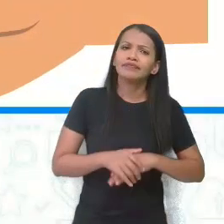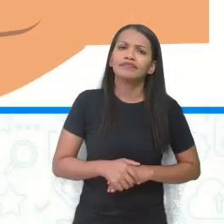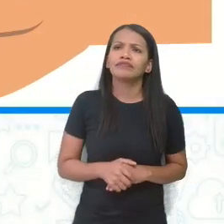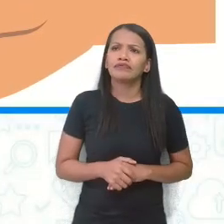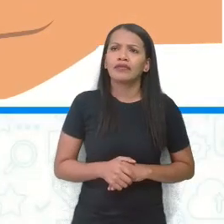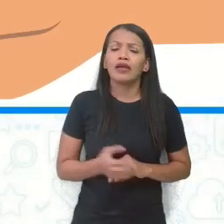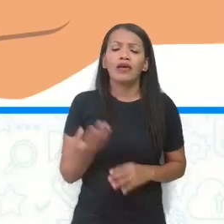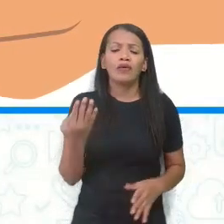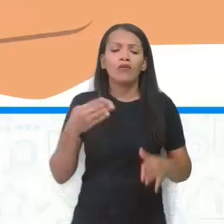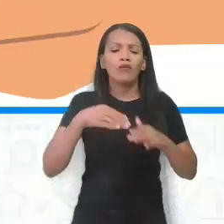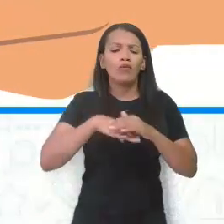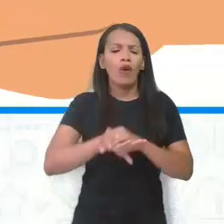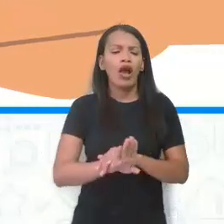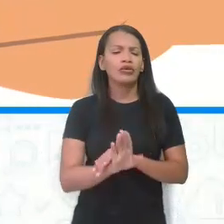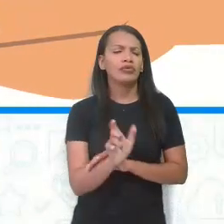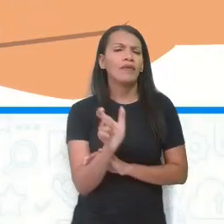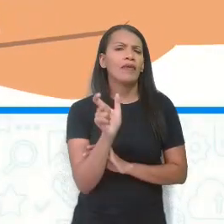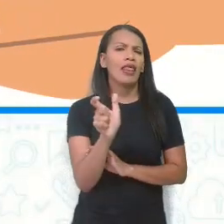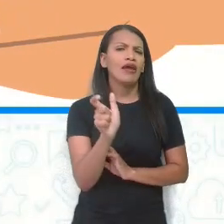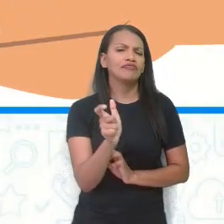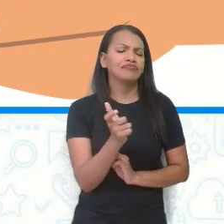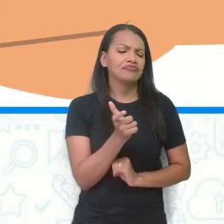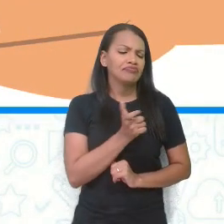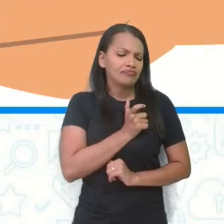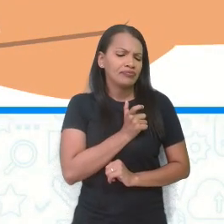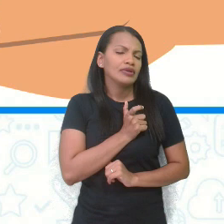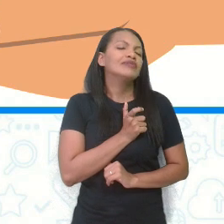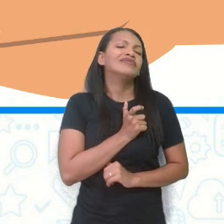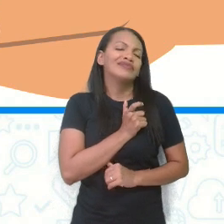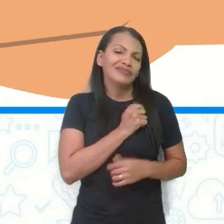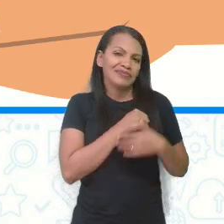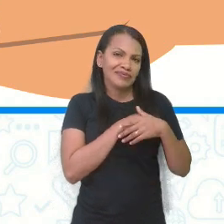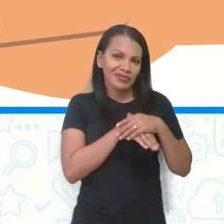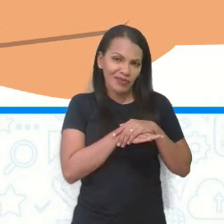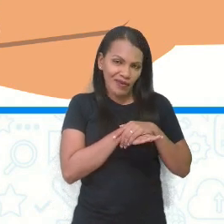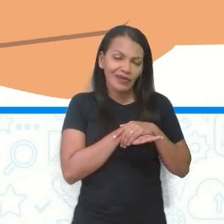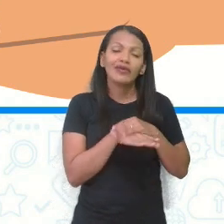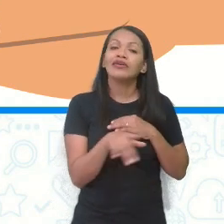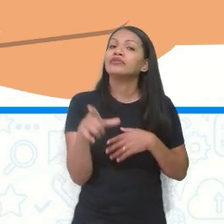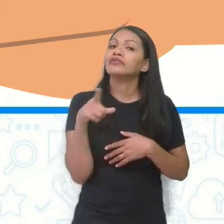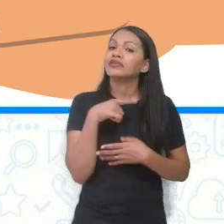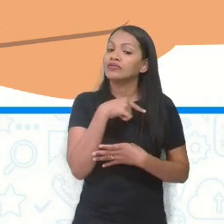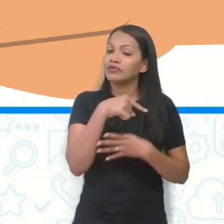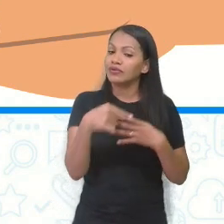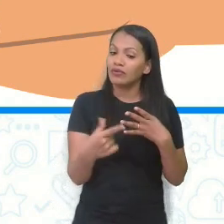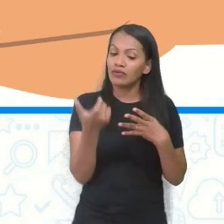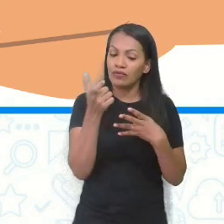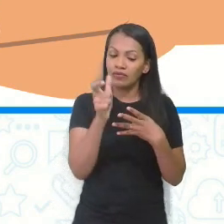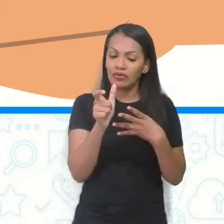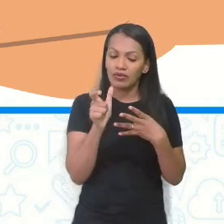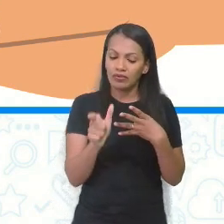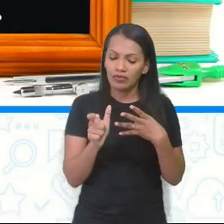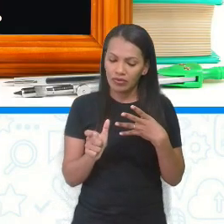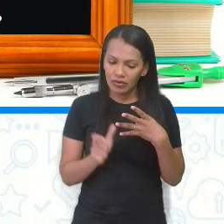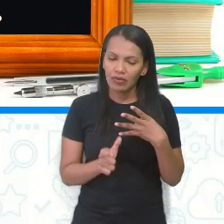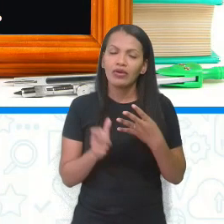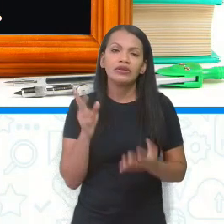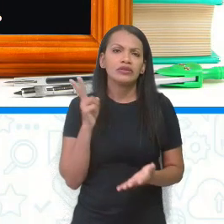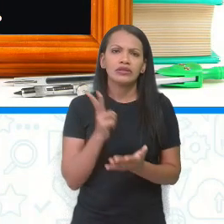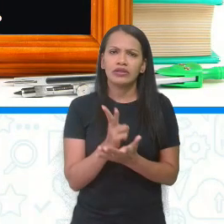Guarde as quatro palavrinhas. Tenha as 4 sempre à